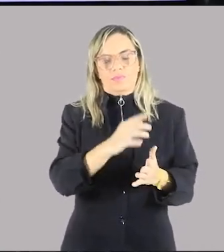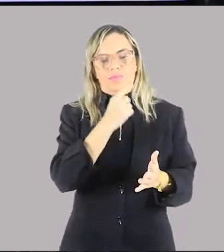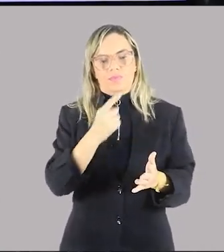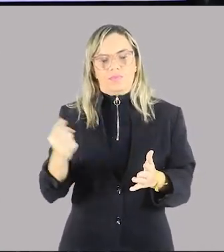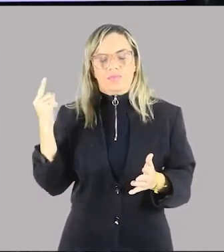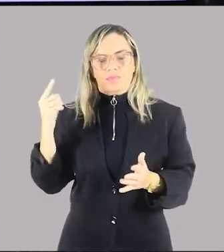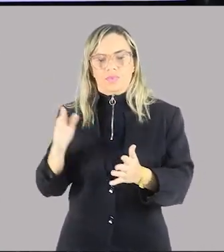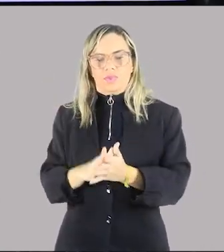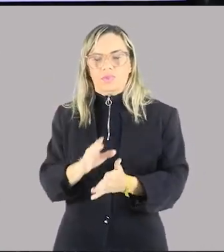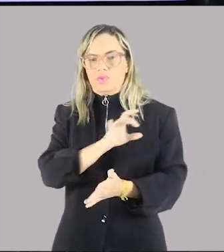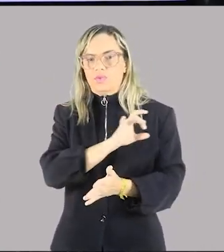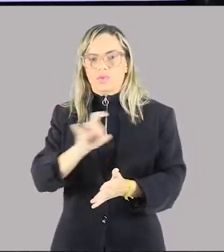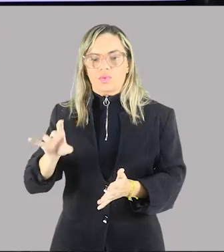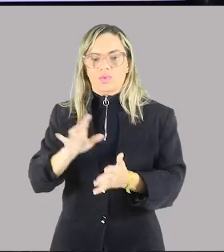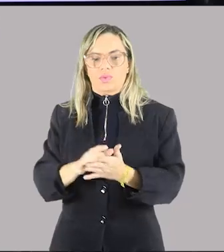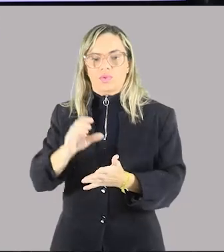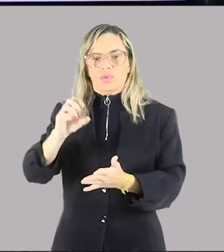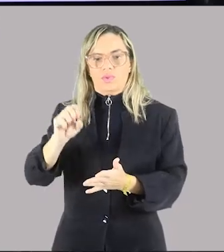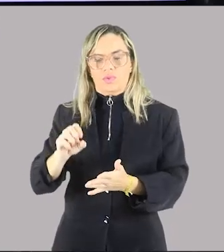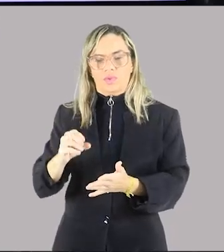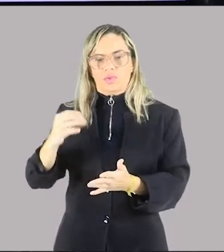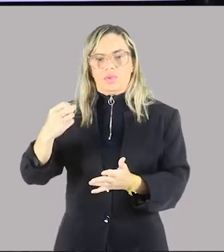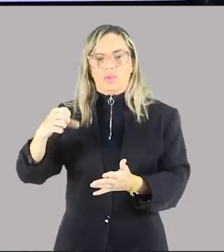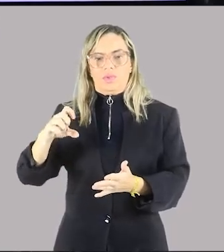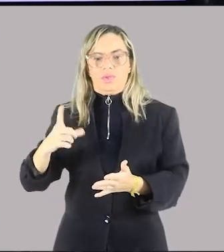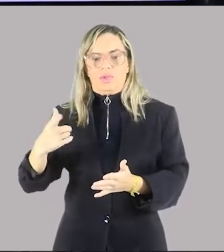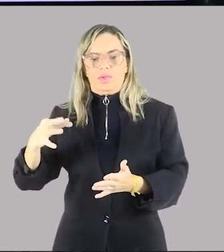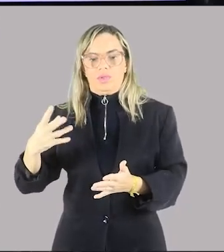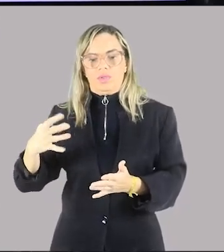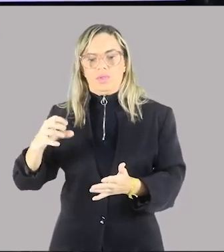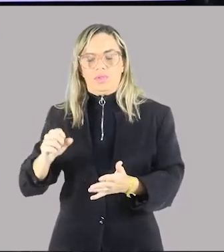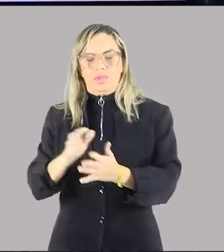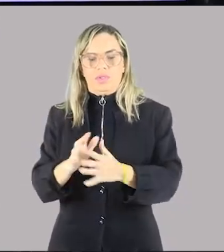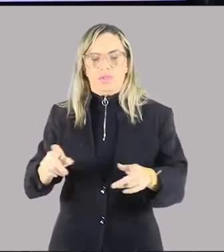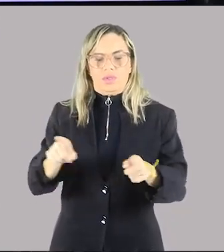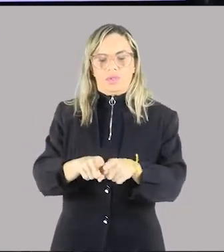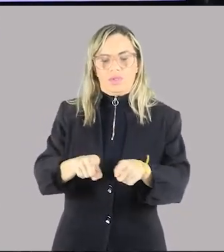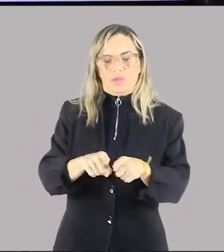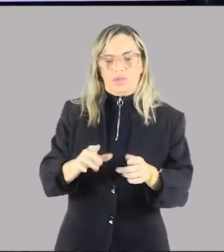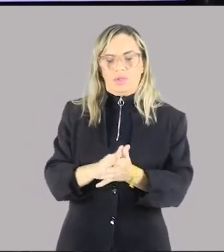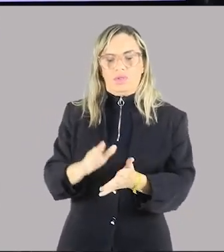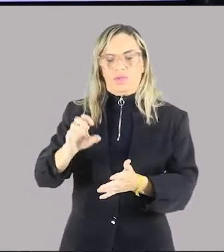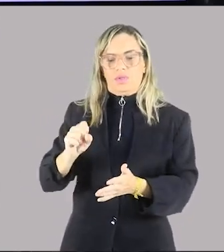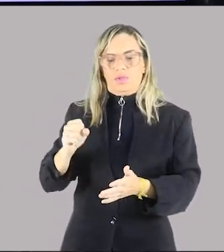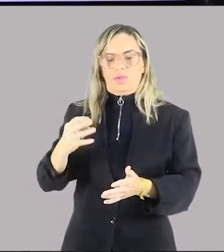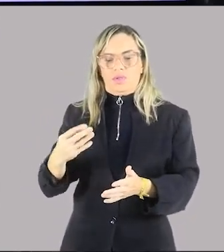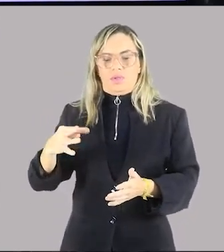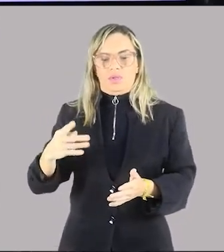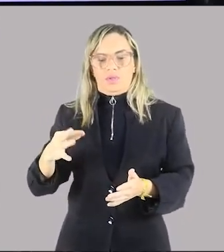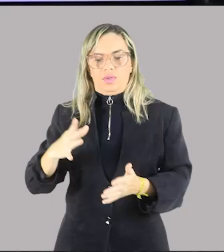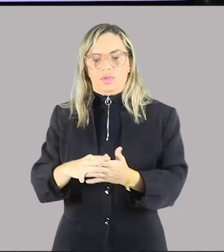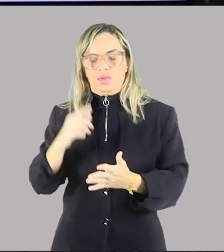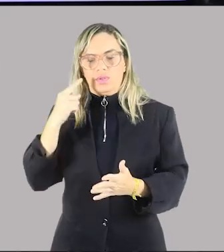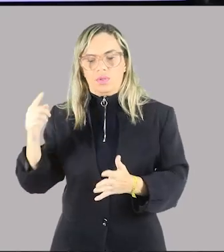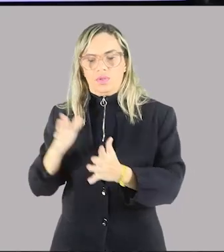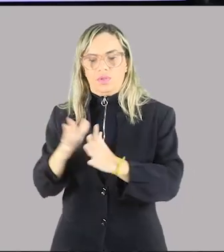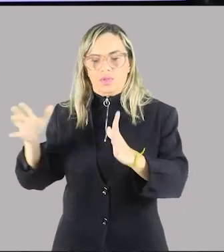os seletistas e os estatutários, perfeito? Tem vínculo com a administração de